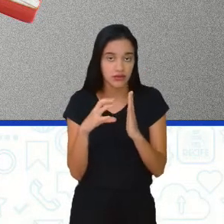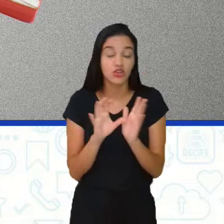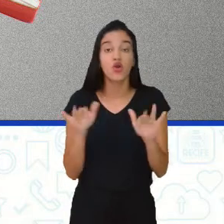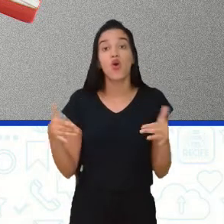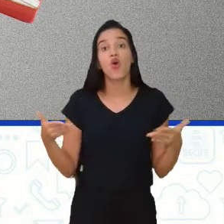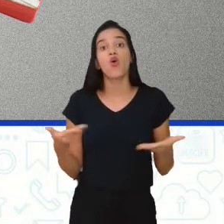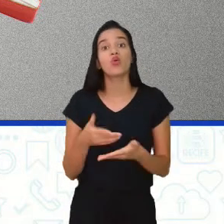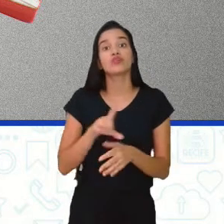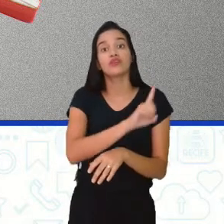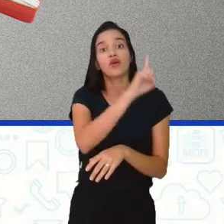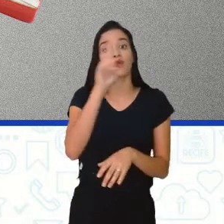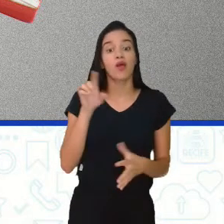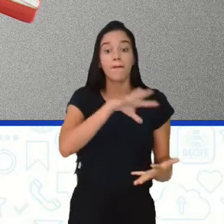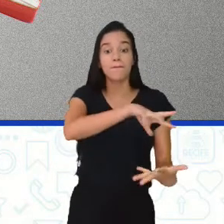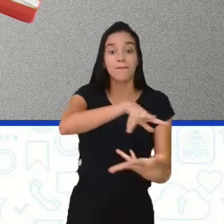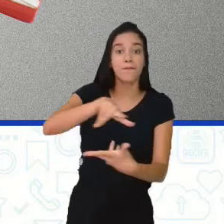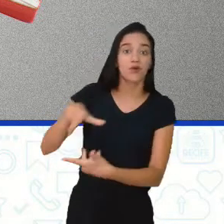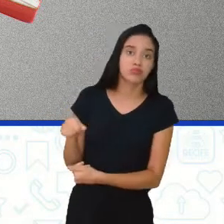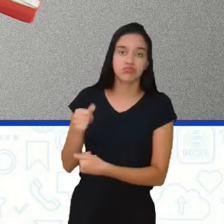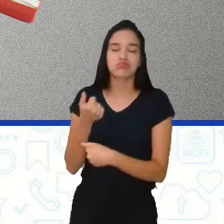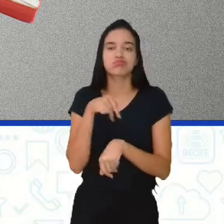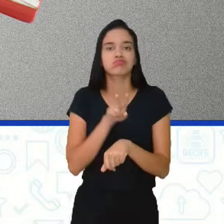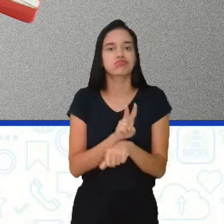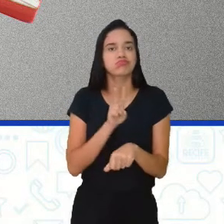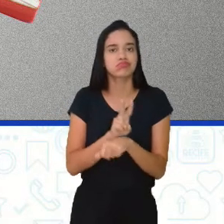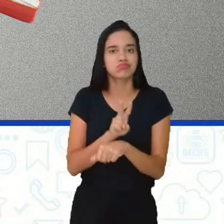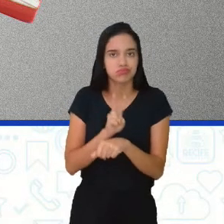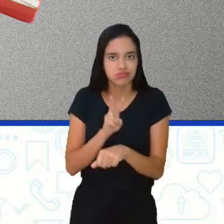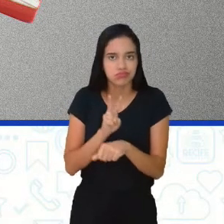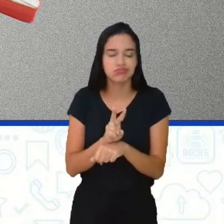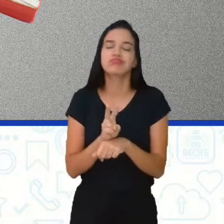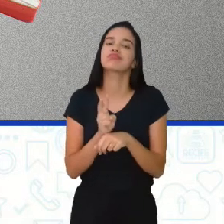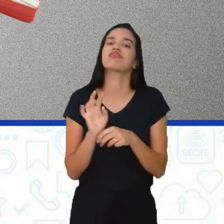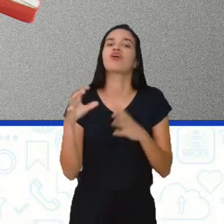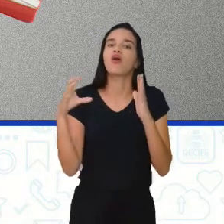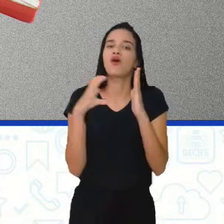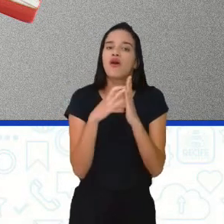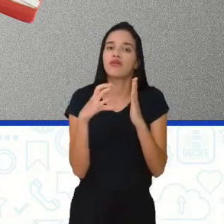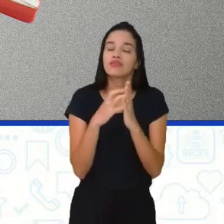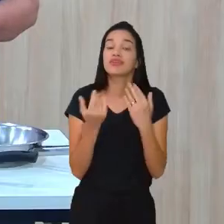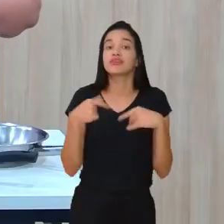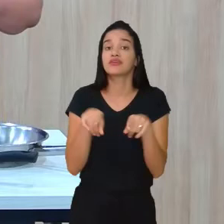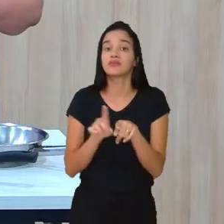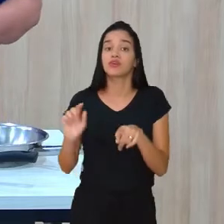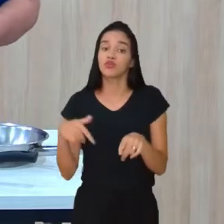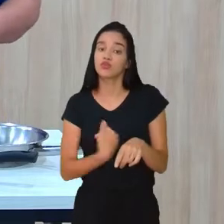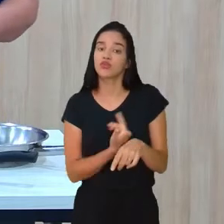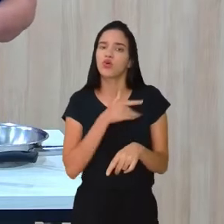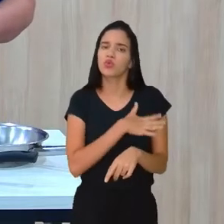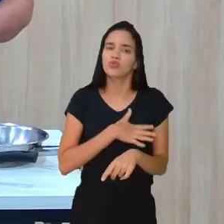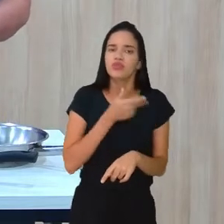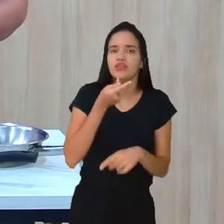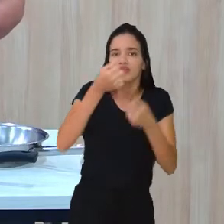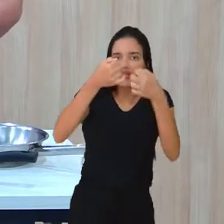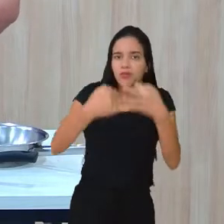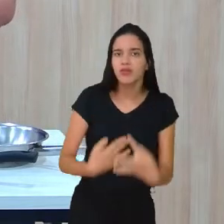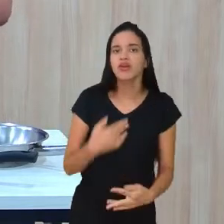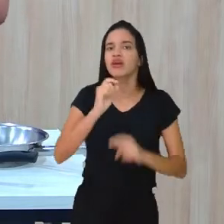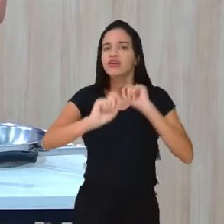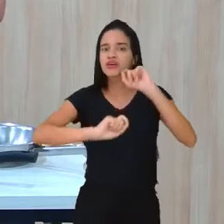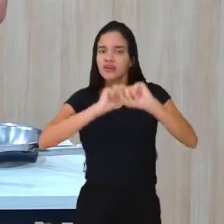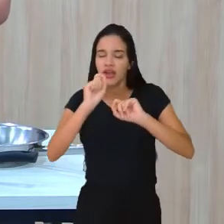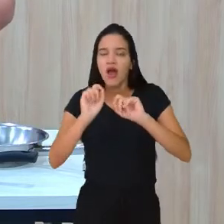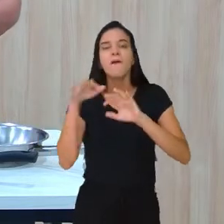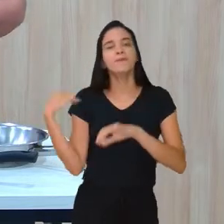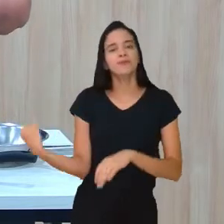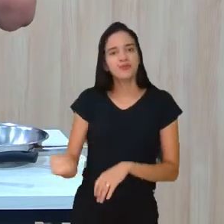é o Dia Mundial, né, de Prevenção e Combate à AIDS. E em relação à AIDS, o que nós gostaríamos de falar aqui, que é